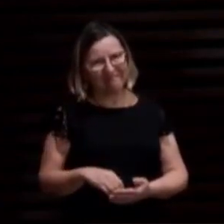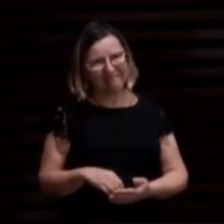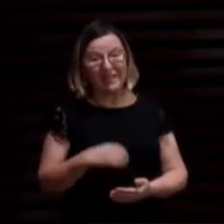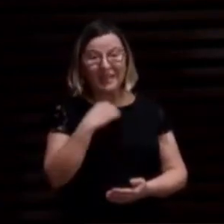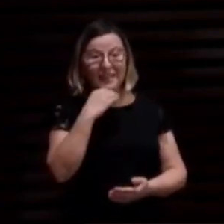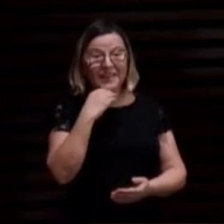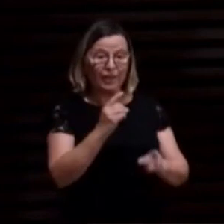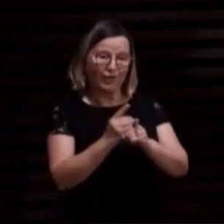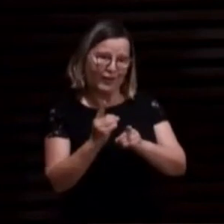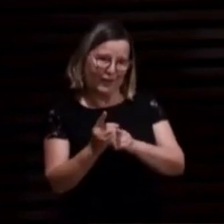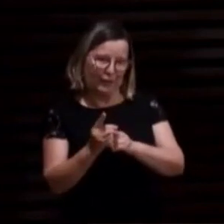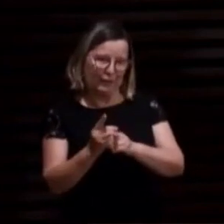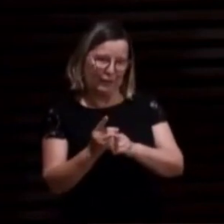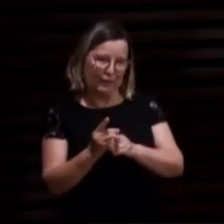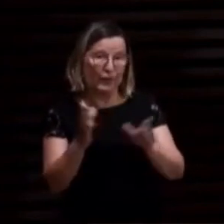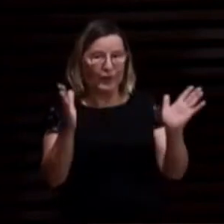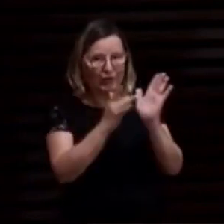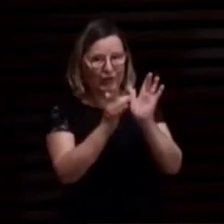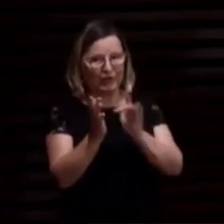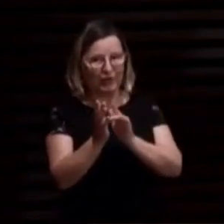a cruz.